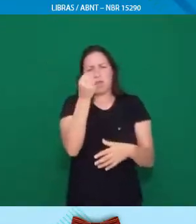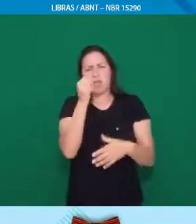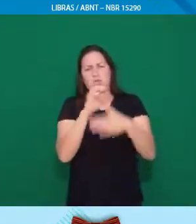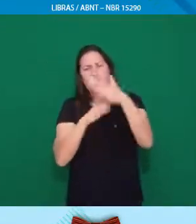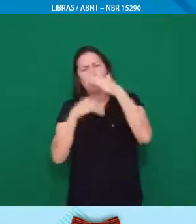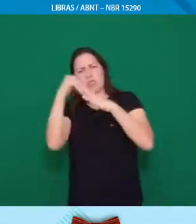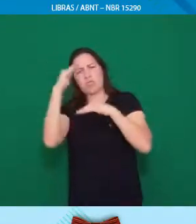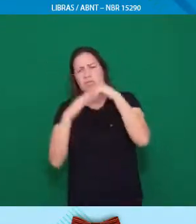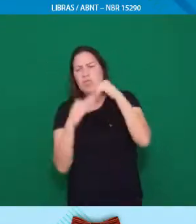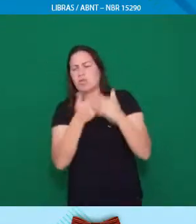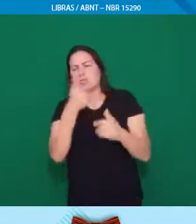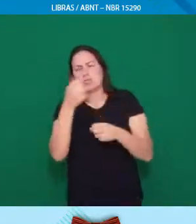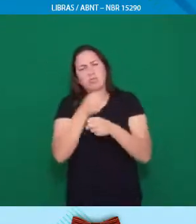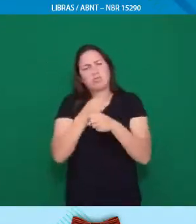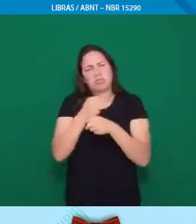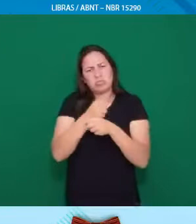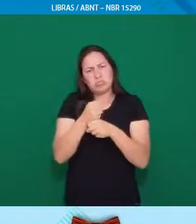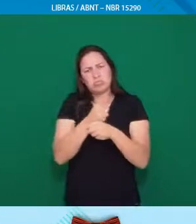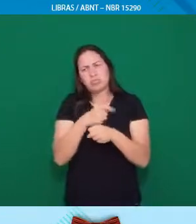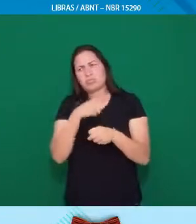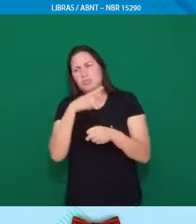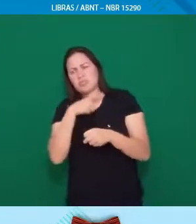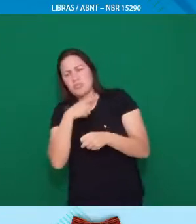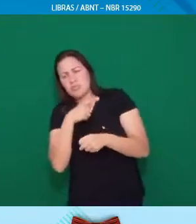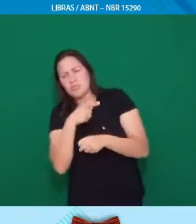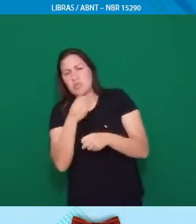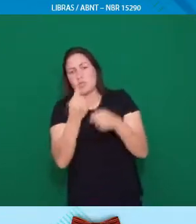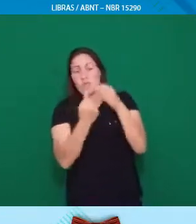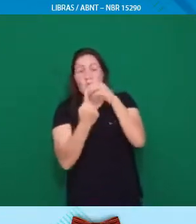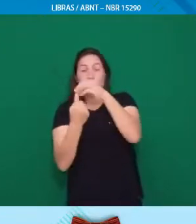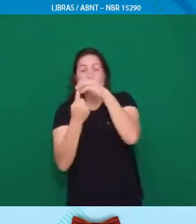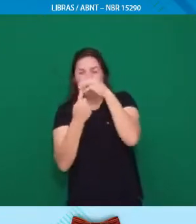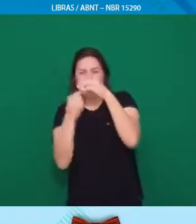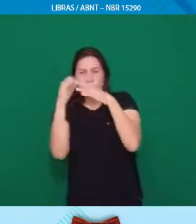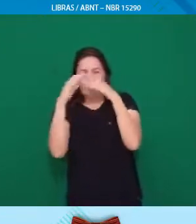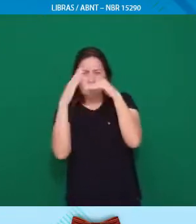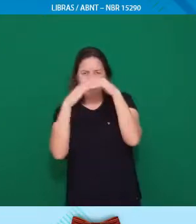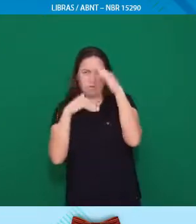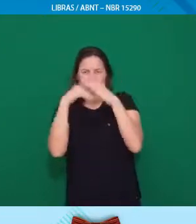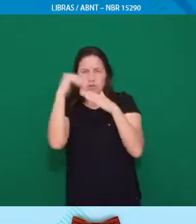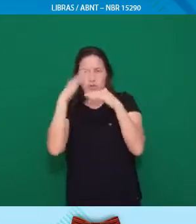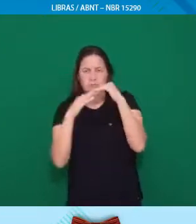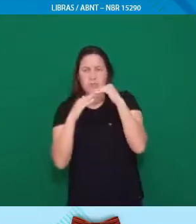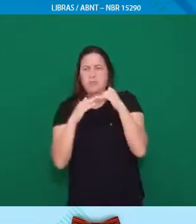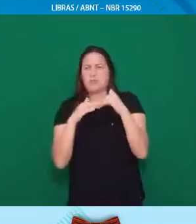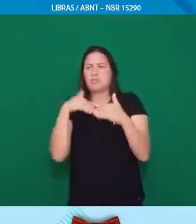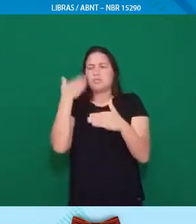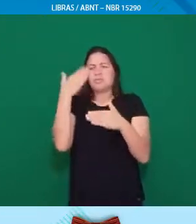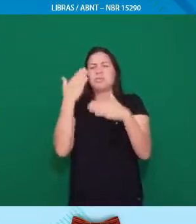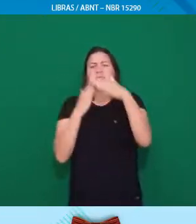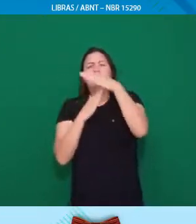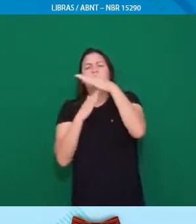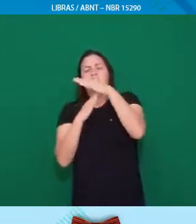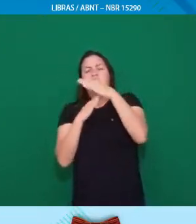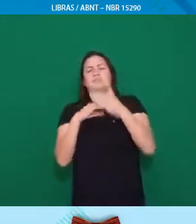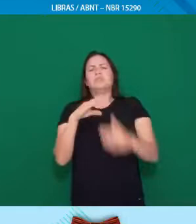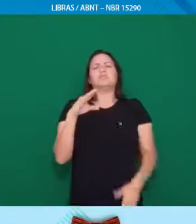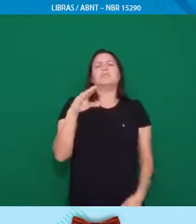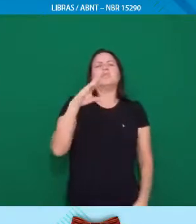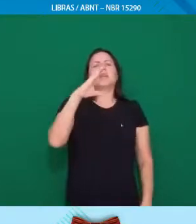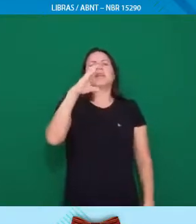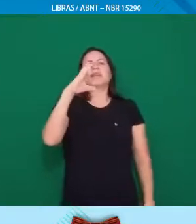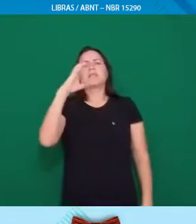48 sócios no primeiro ano a gente tinha um funcionar e naquele tempo existia